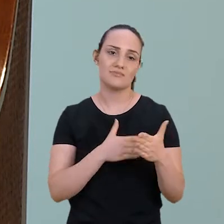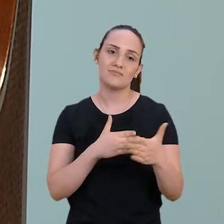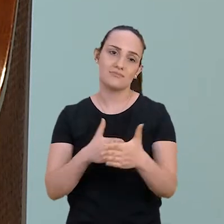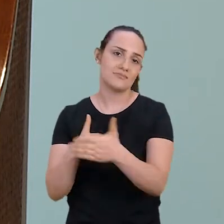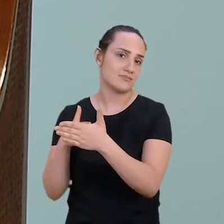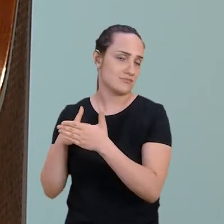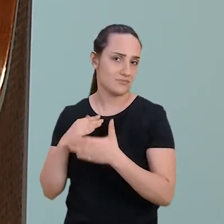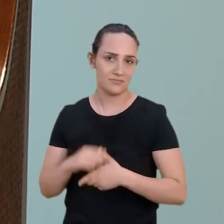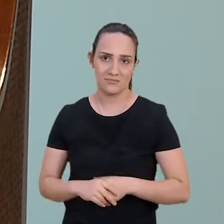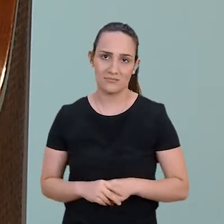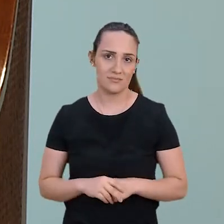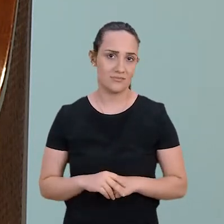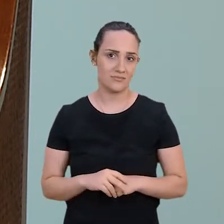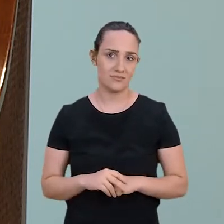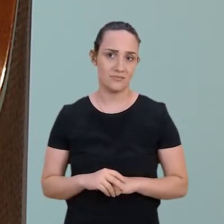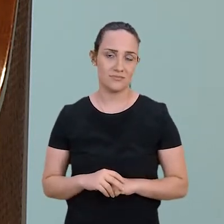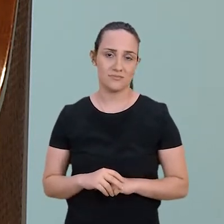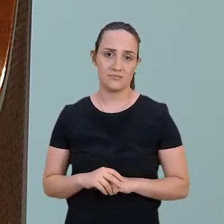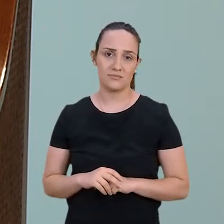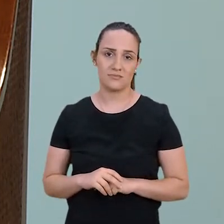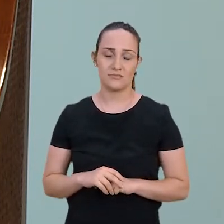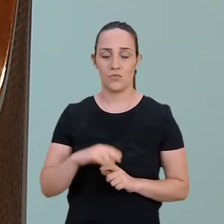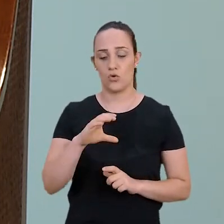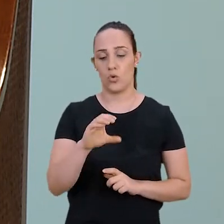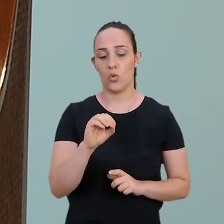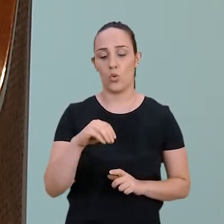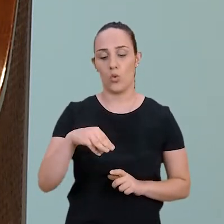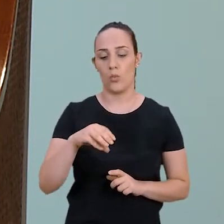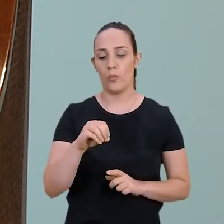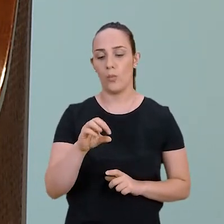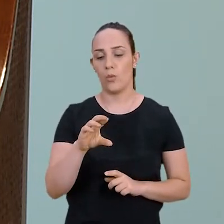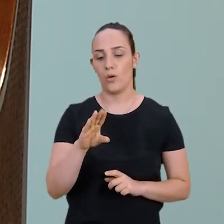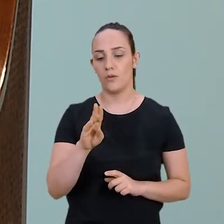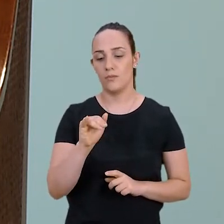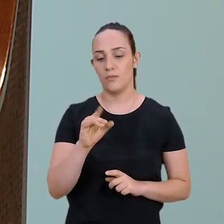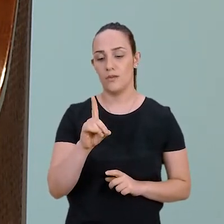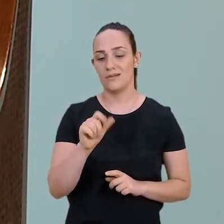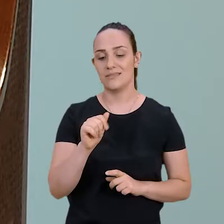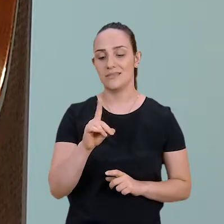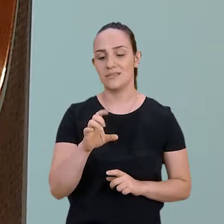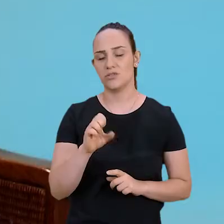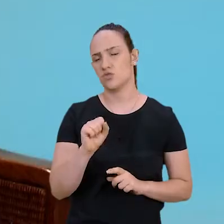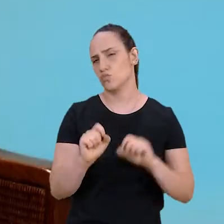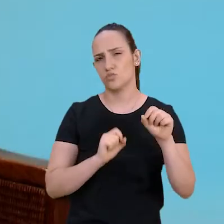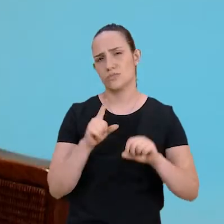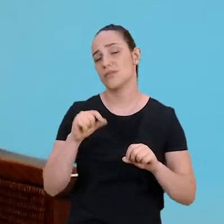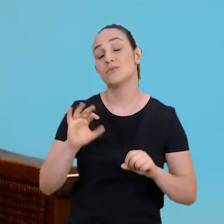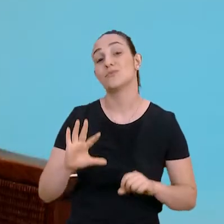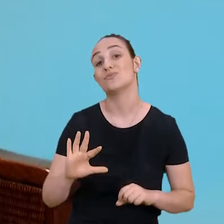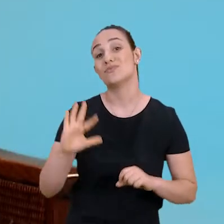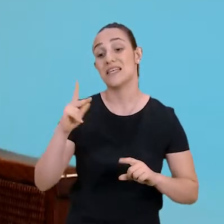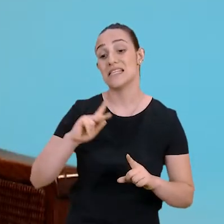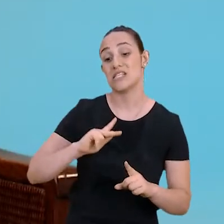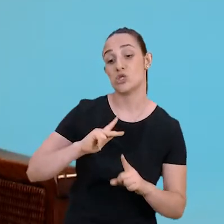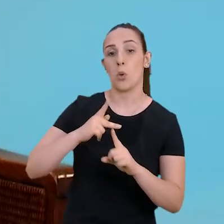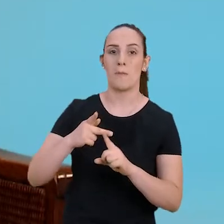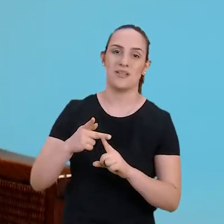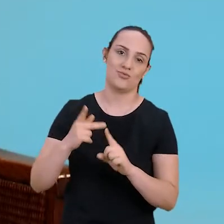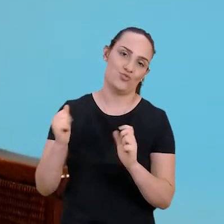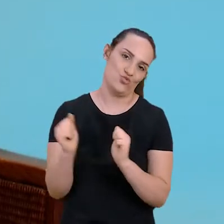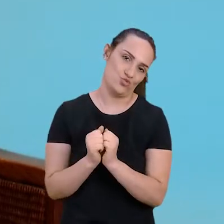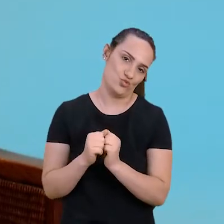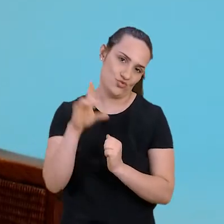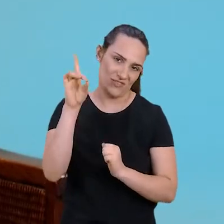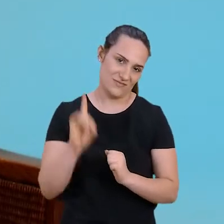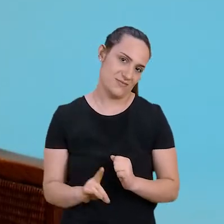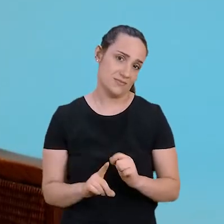teve comorbidades. Só que essas comorbidades, Lívia, elas são passíveis, hoje, com tudo que a gente tem,